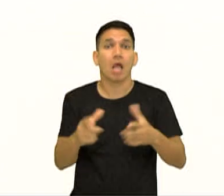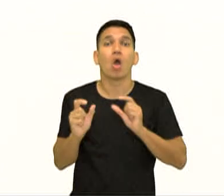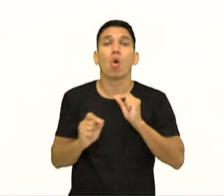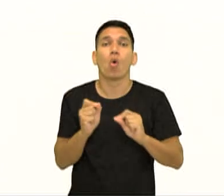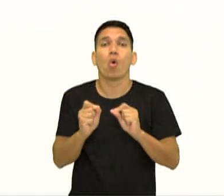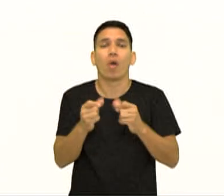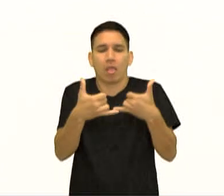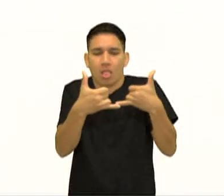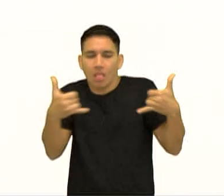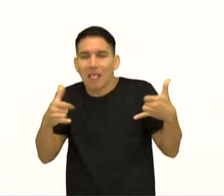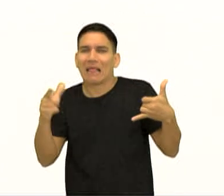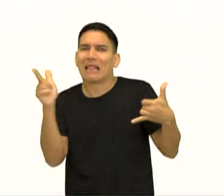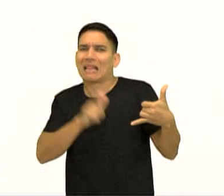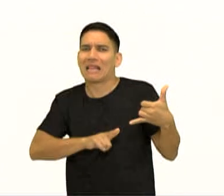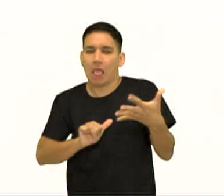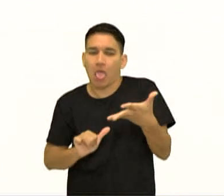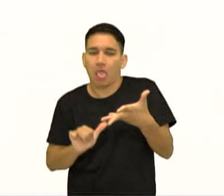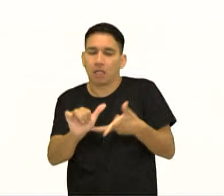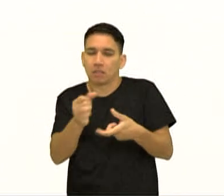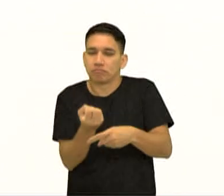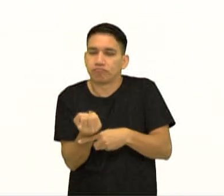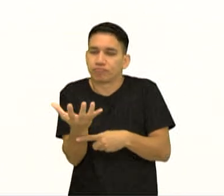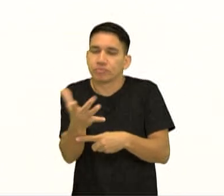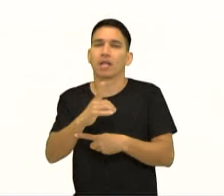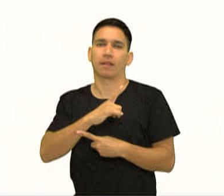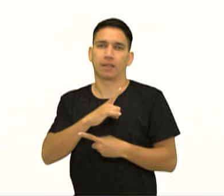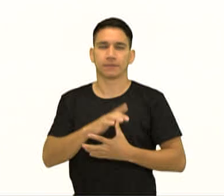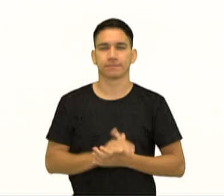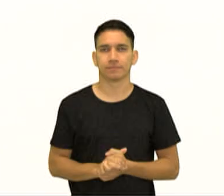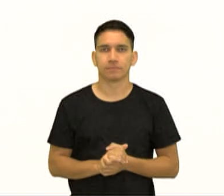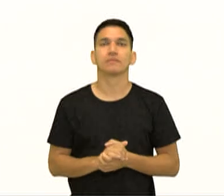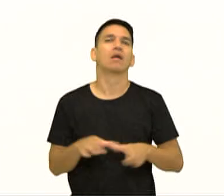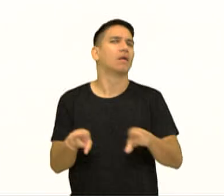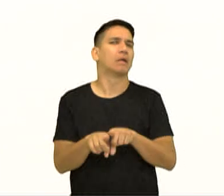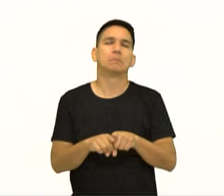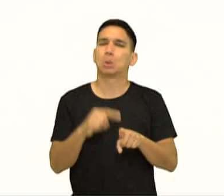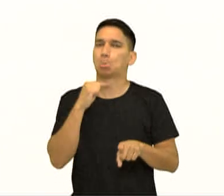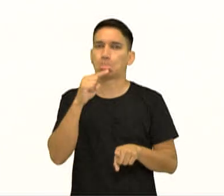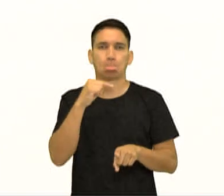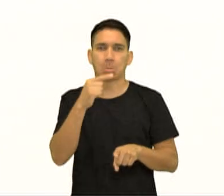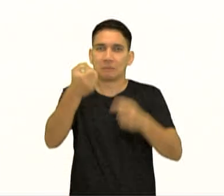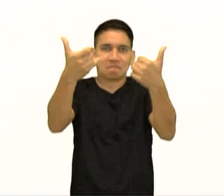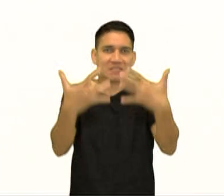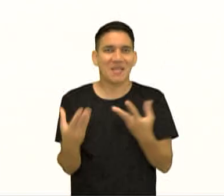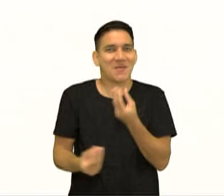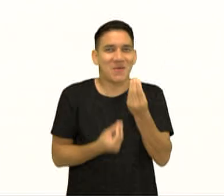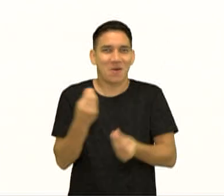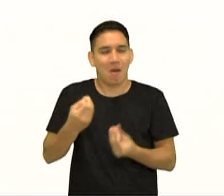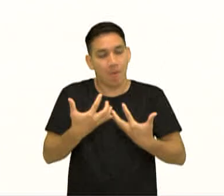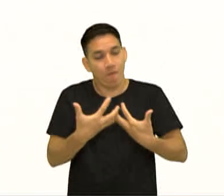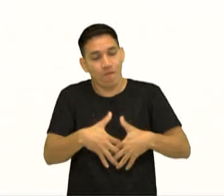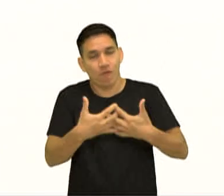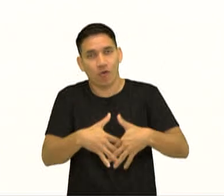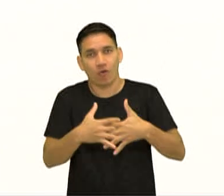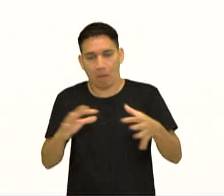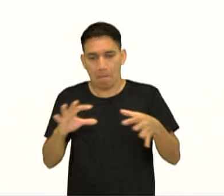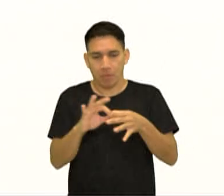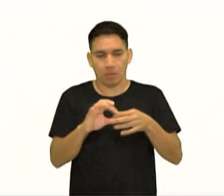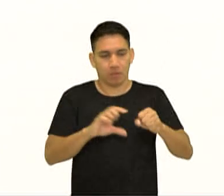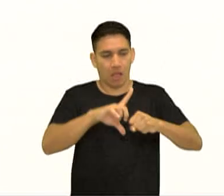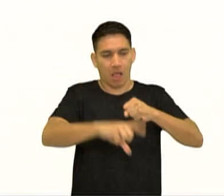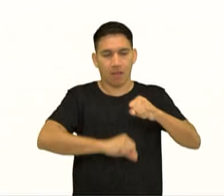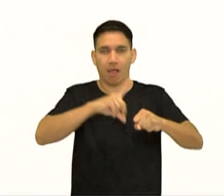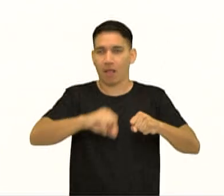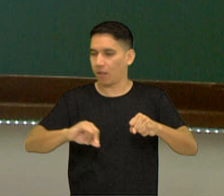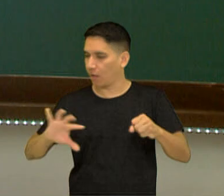emitem algumas substâncias, alguns elementos. Além disso, também não consegue explicar como ocorre a ligação dos átomos para formar